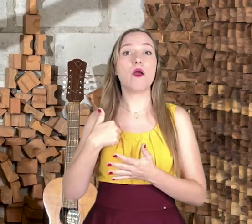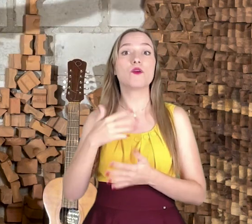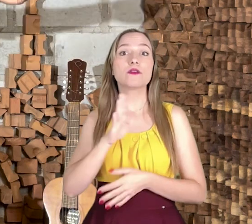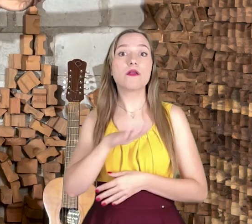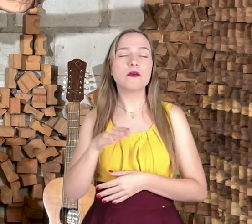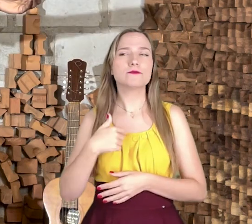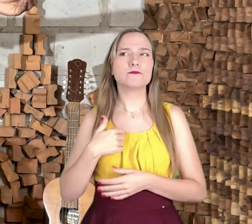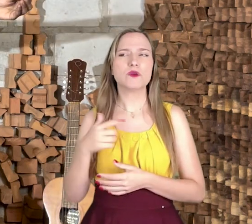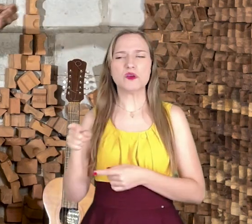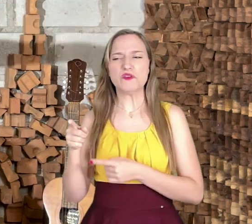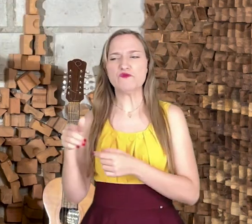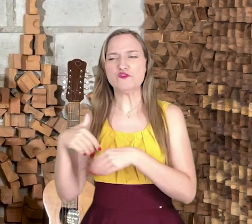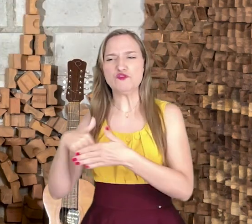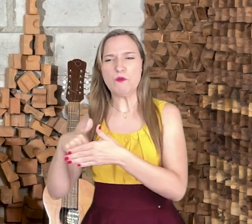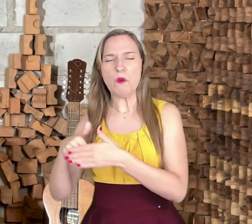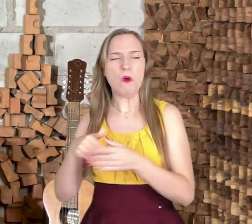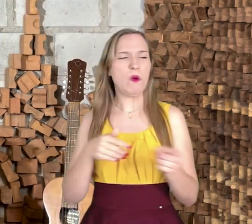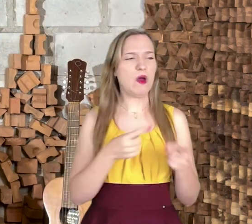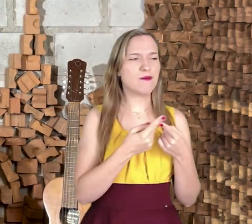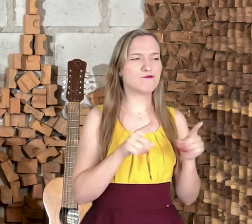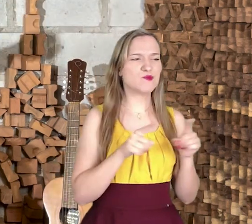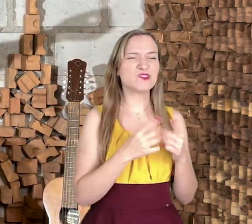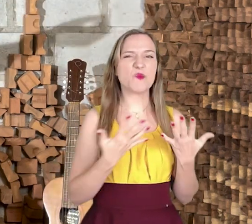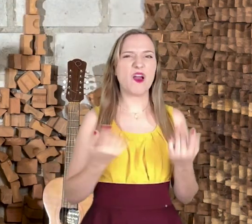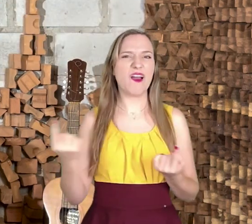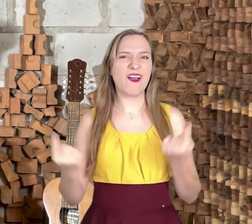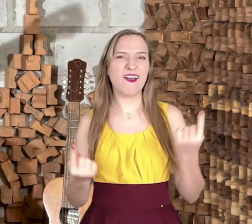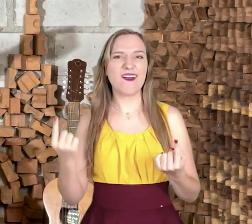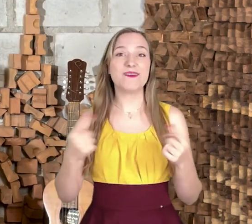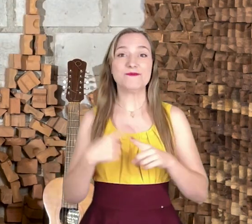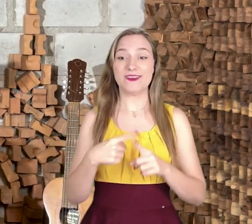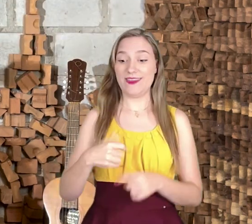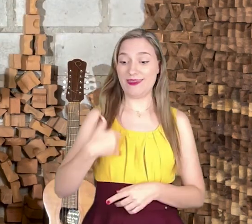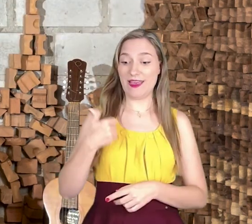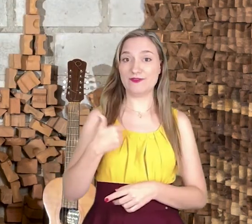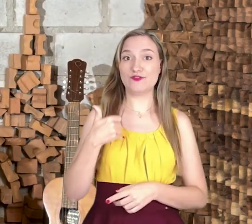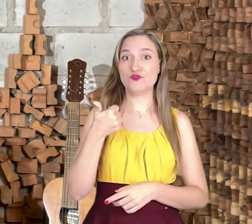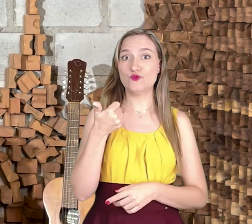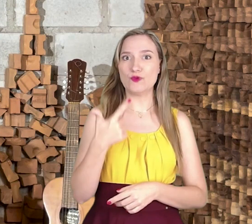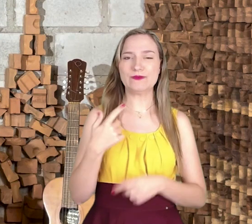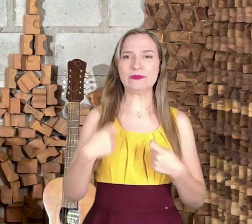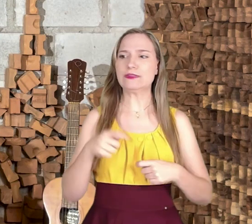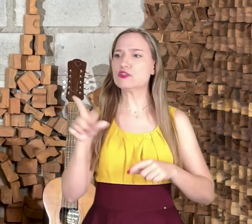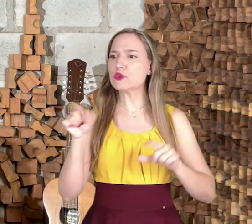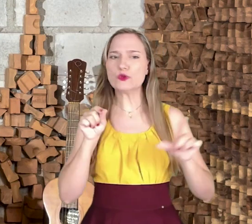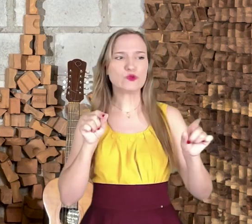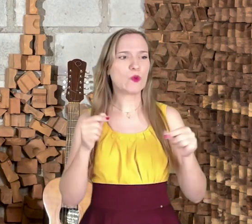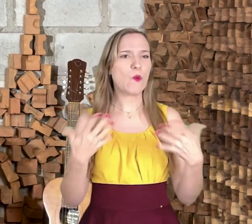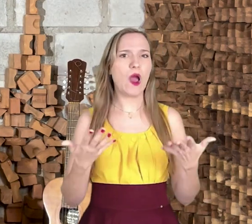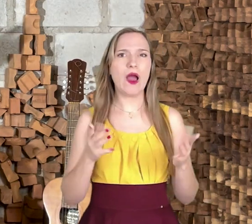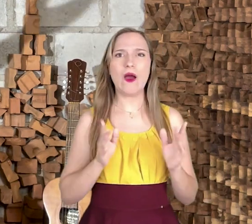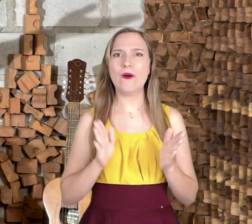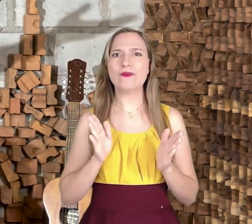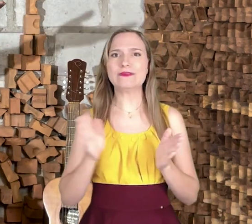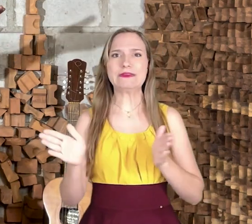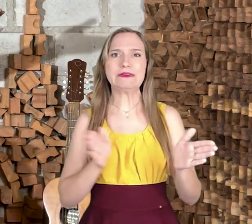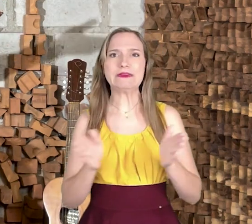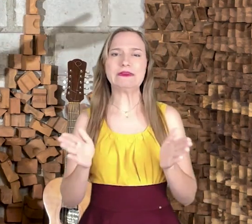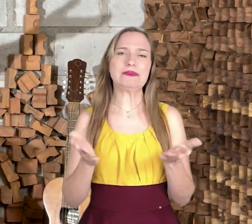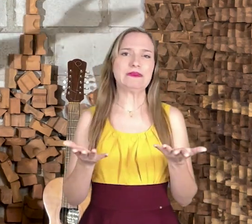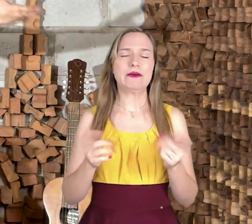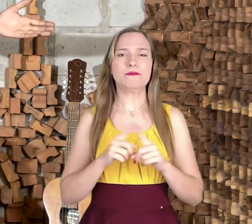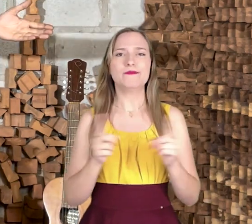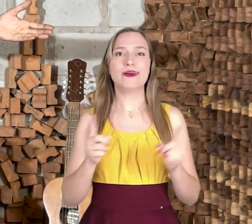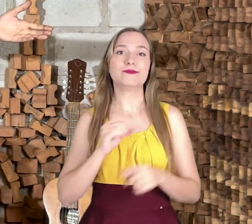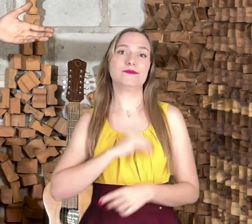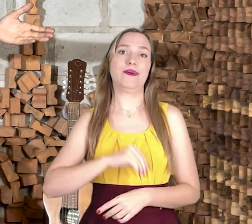era jogador do clube da cidade e cantava no conservatório de canto. Então eu tinha que meio que escolher um caminho, meio que era o caminho financeiro, que é o